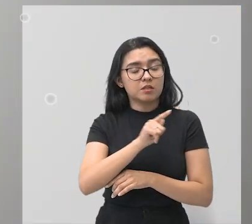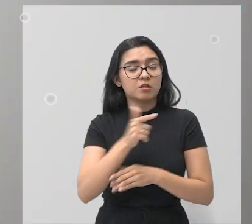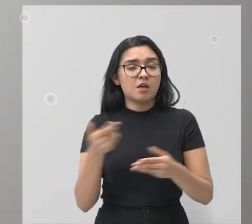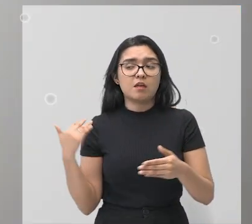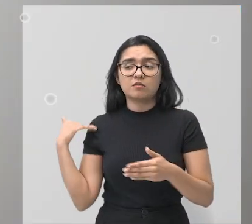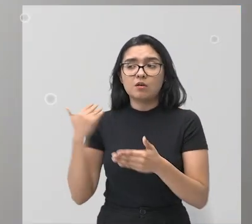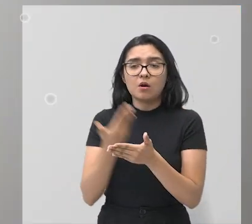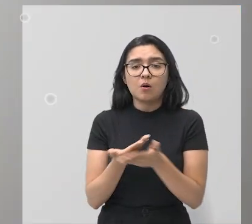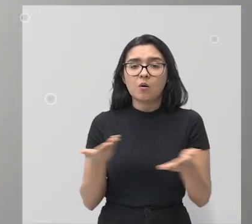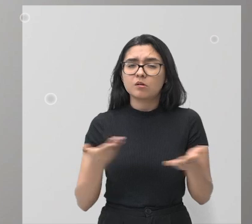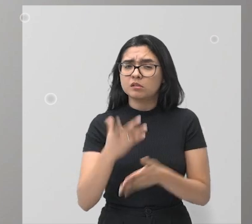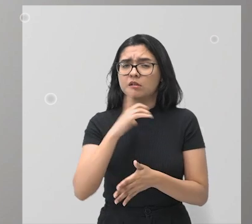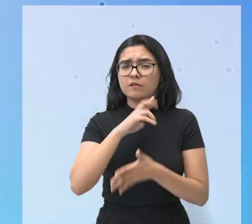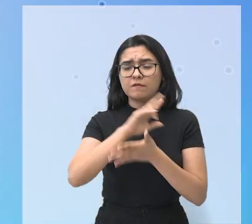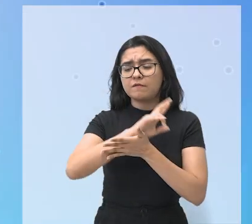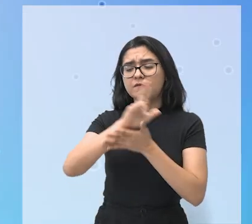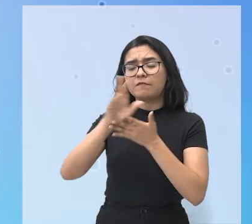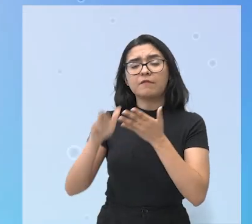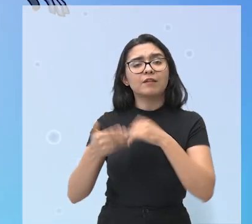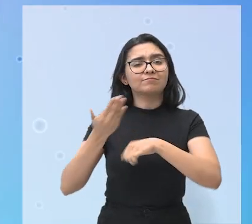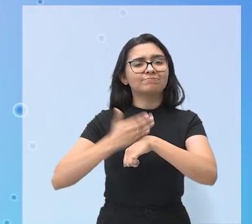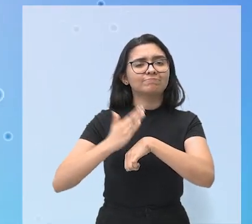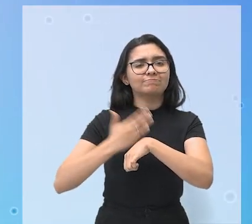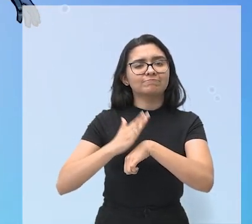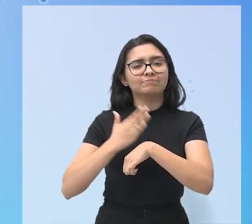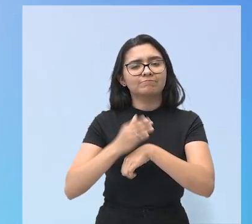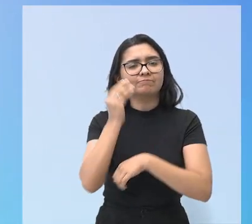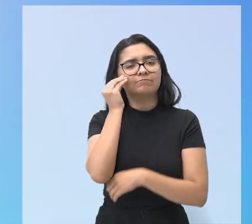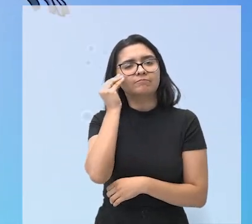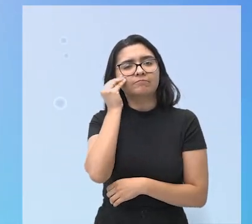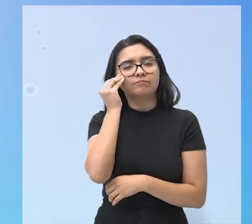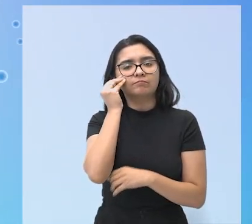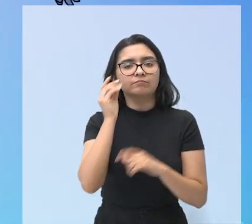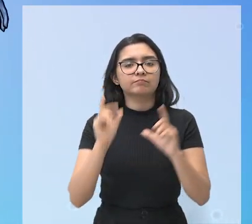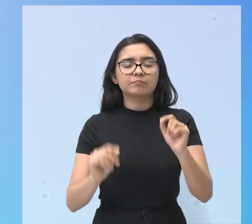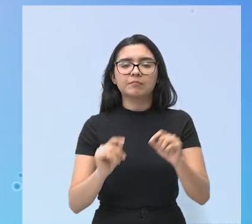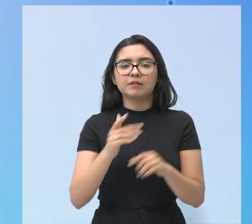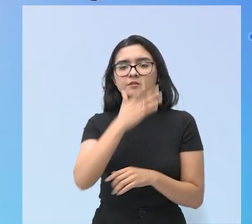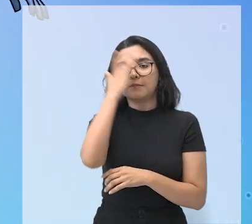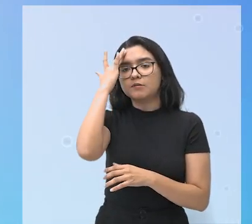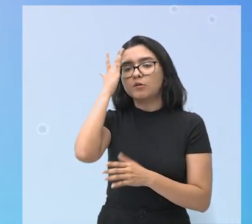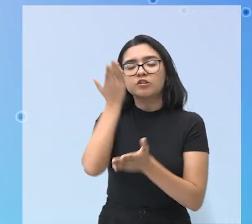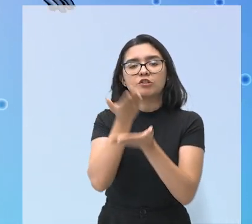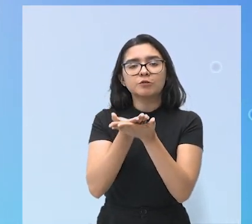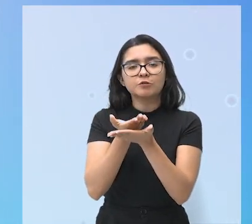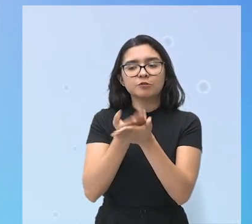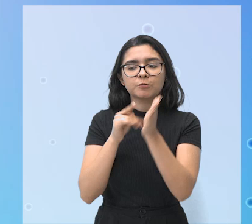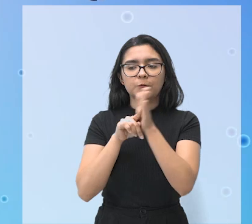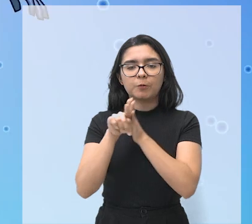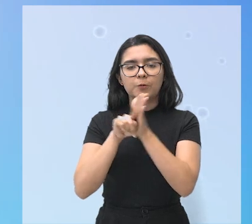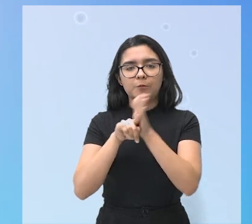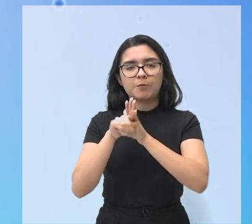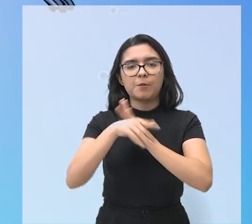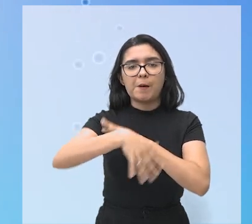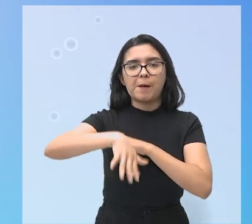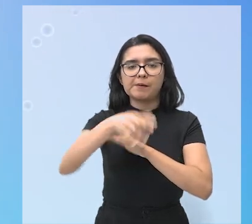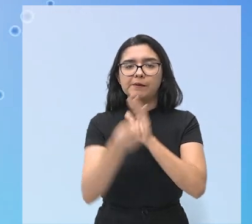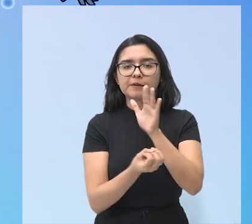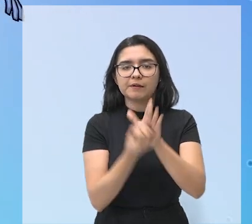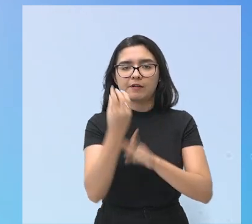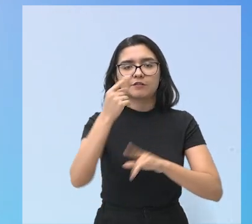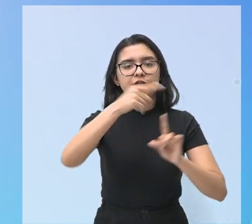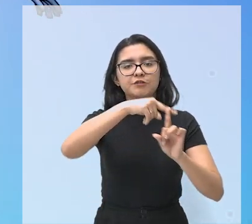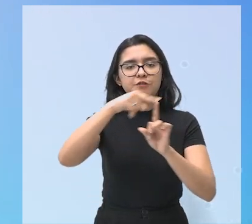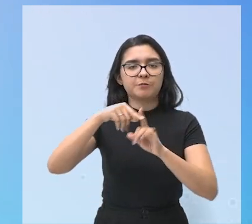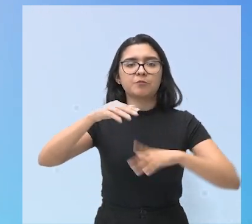é hoje, foram feitos vários testes aí pelos seus estudiosos, né, pelas pessoas que criaram,